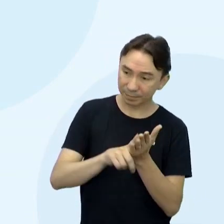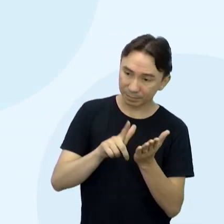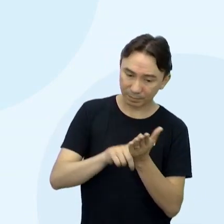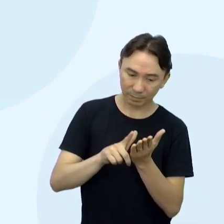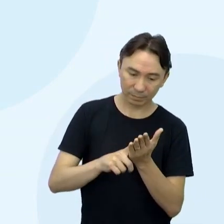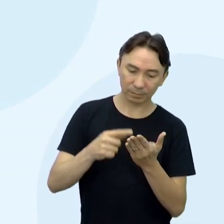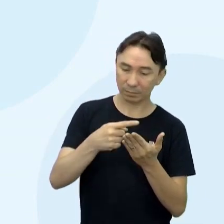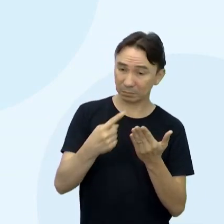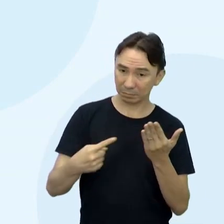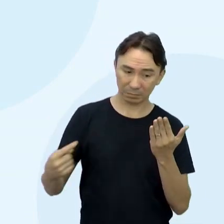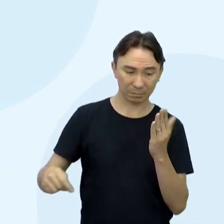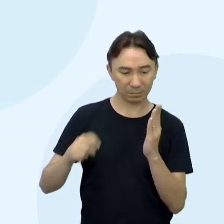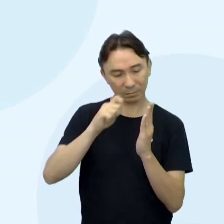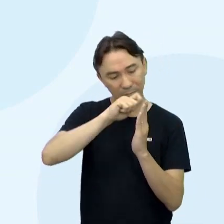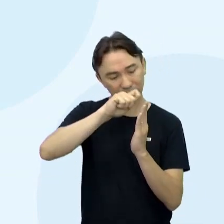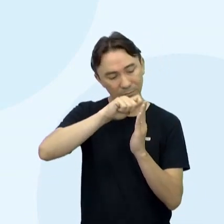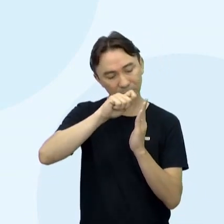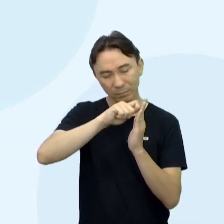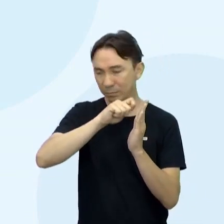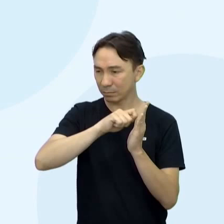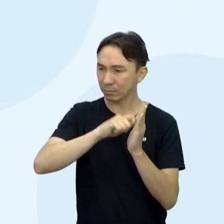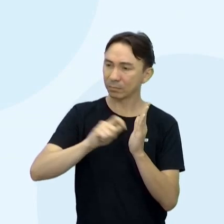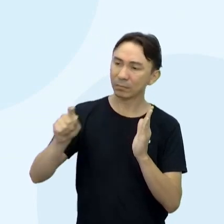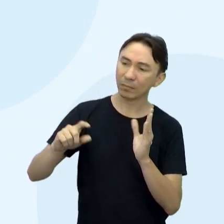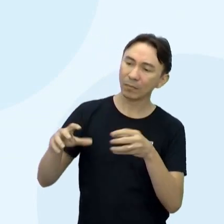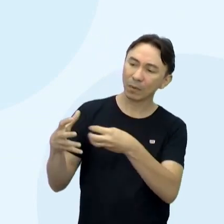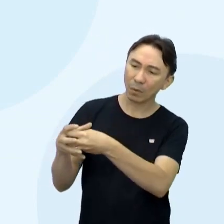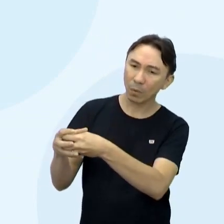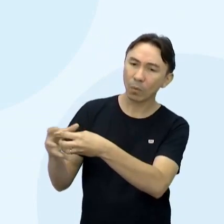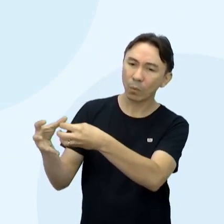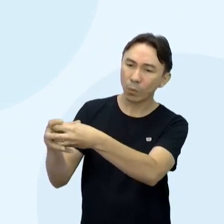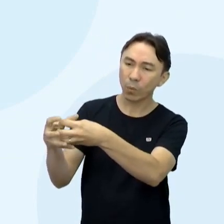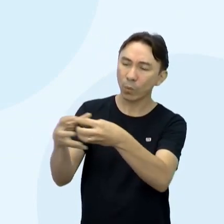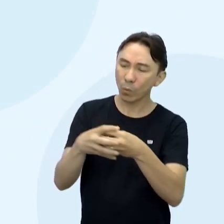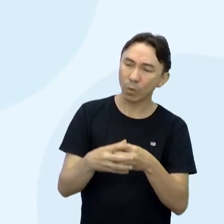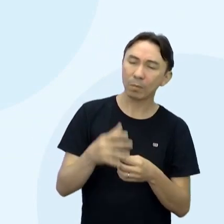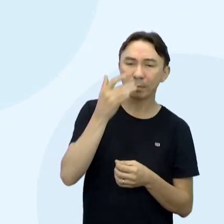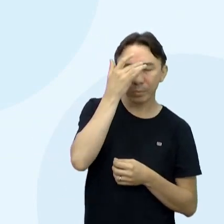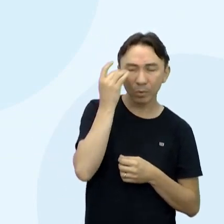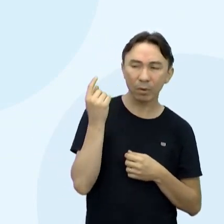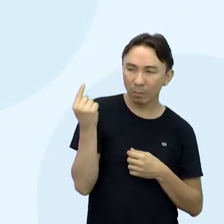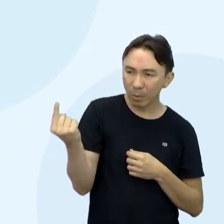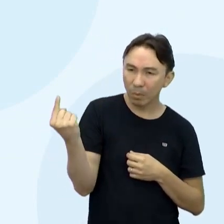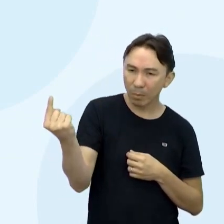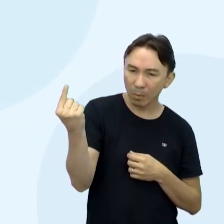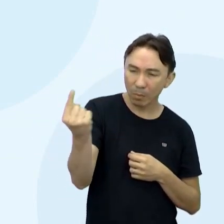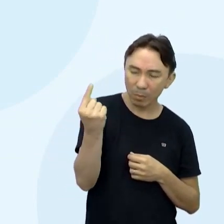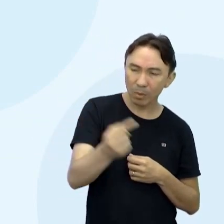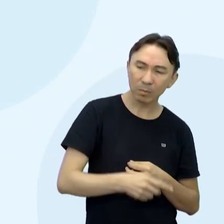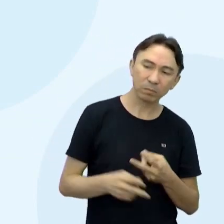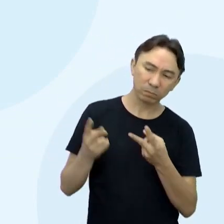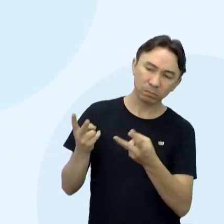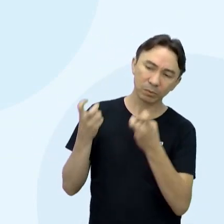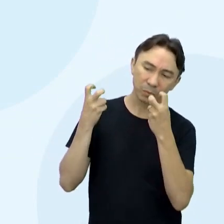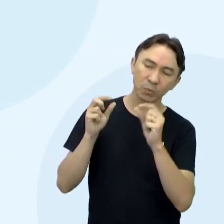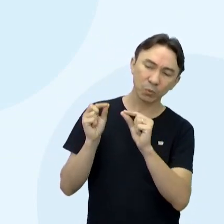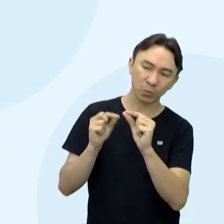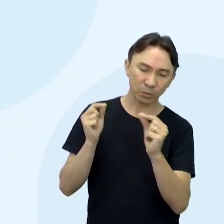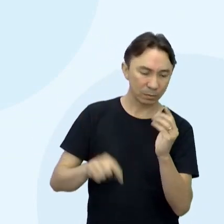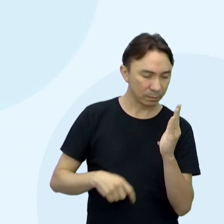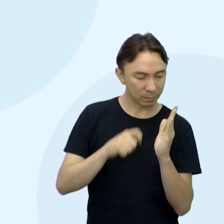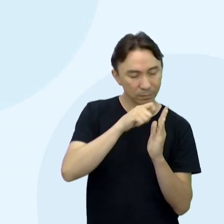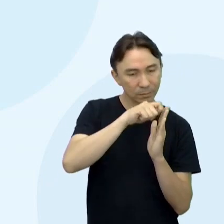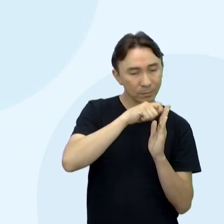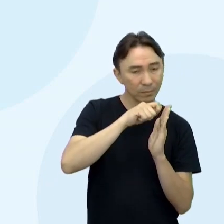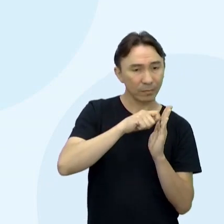ele observou nos grupos, né, e também nos indivíduos, e que isso vá servir de base